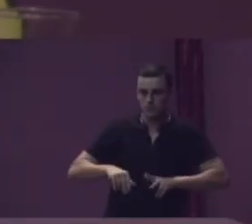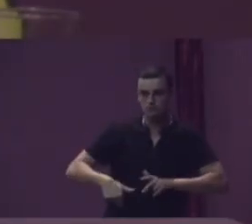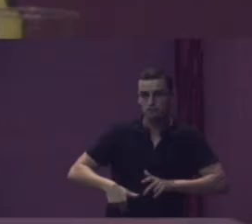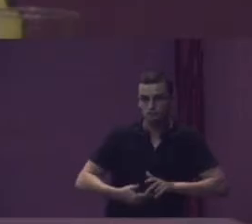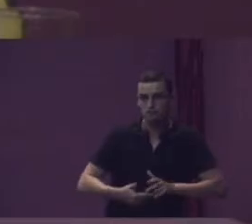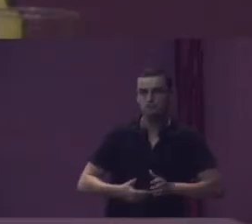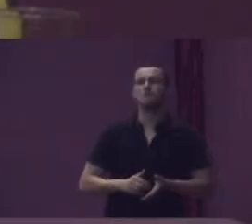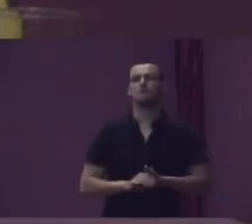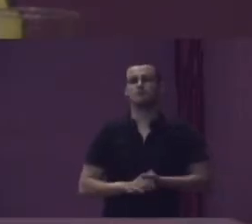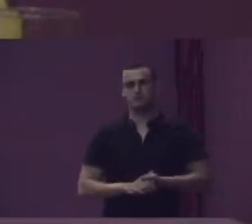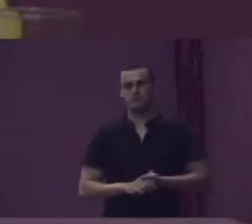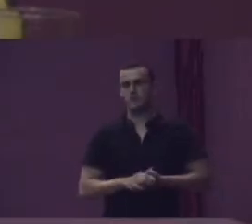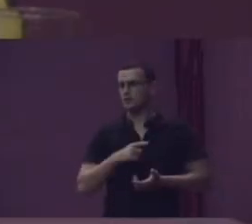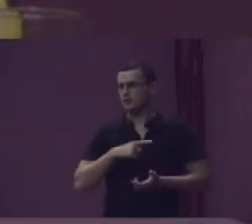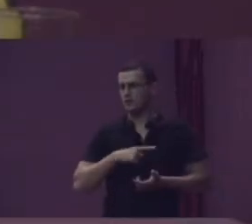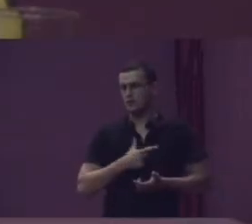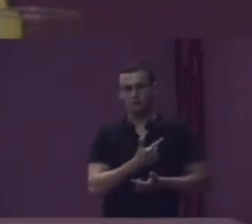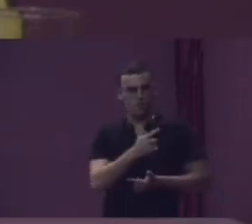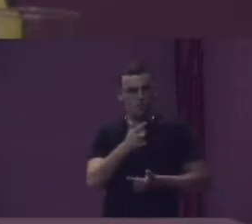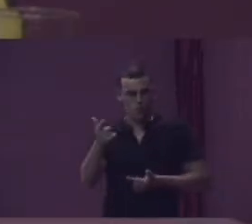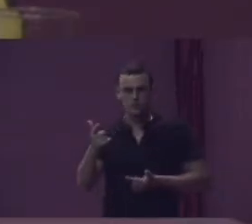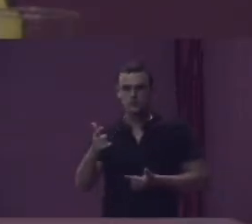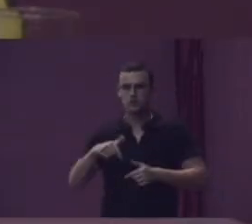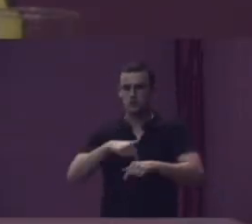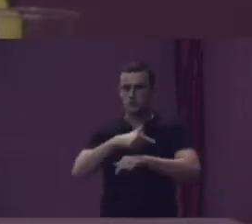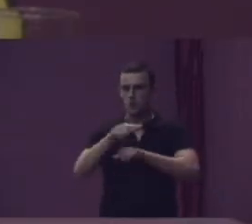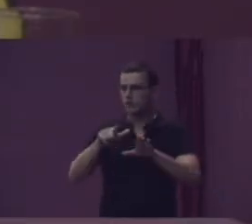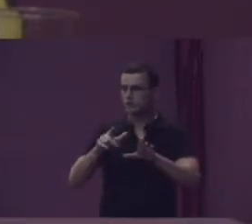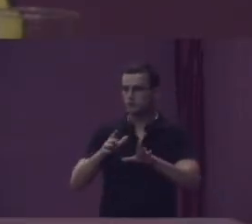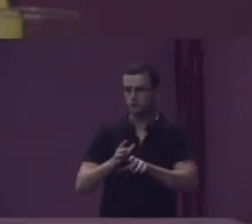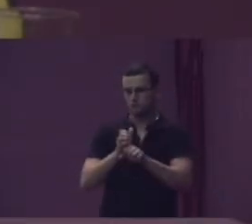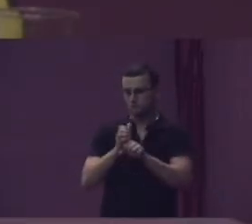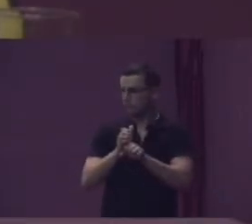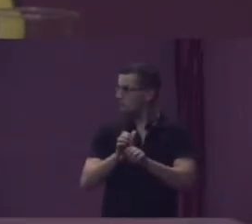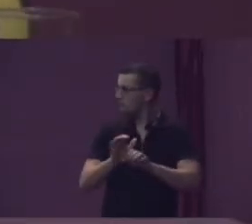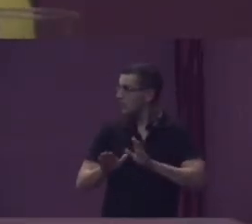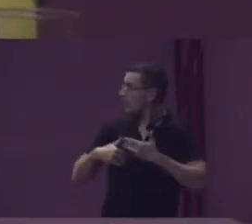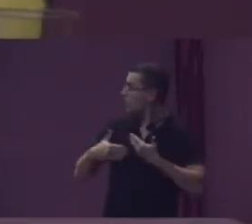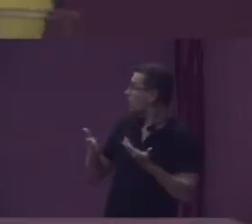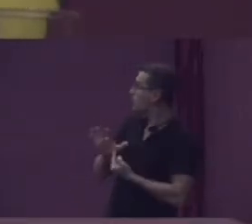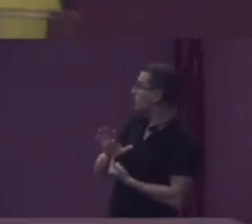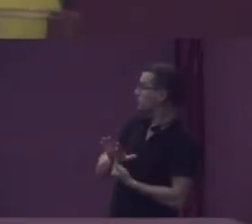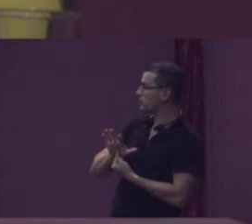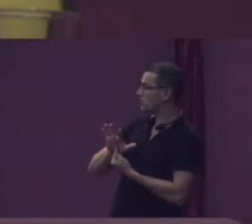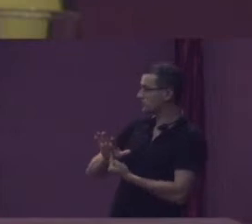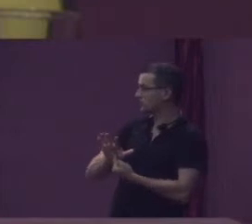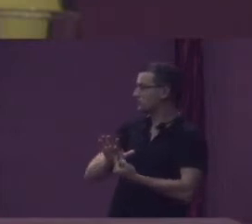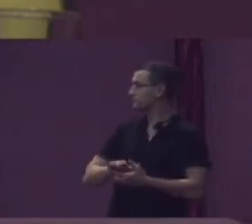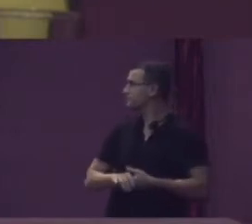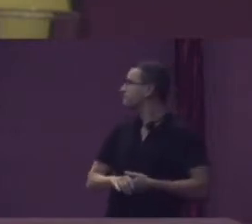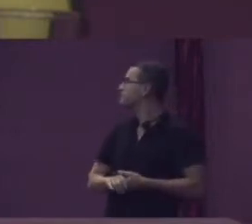são equacionados. Aqui, então, eu vou apresentar